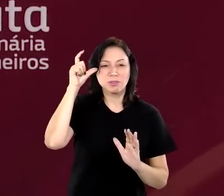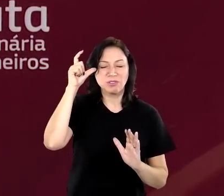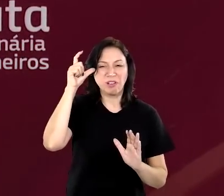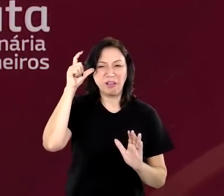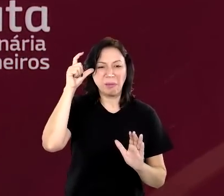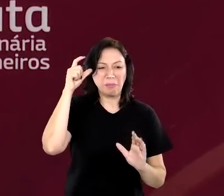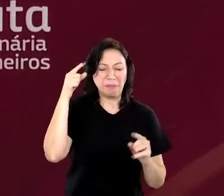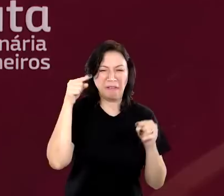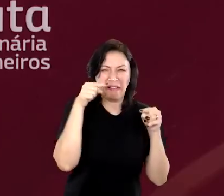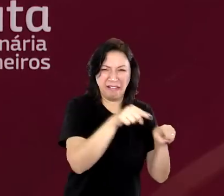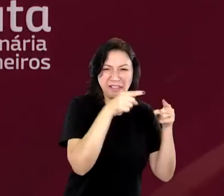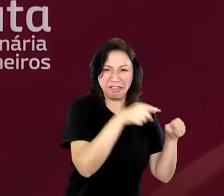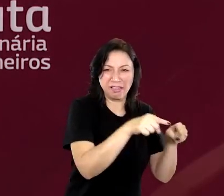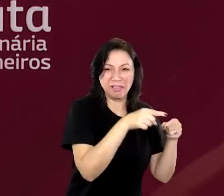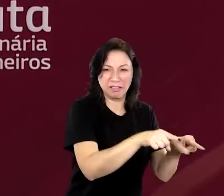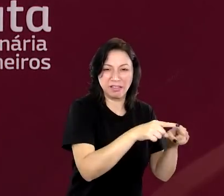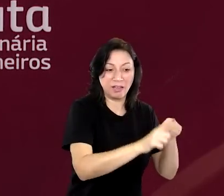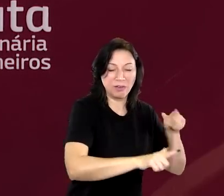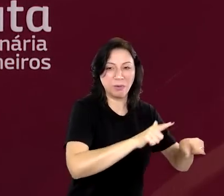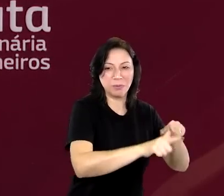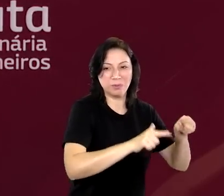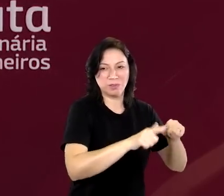Hã?